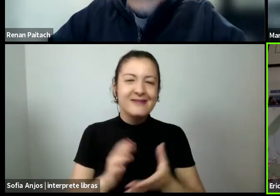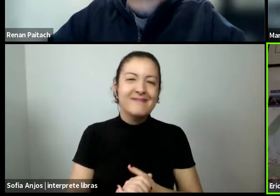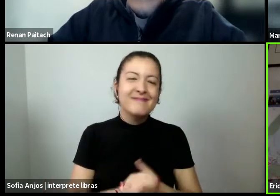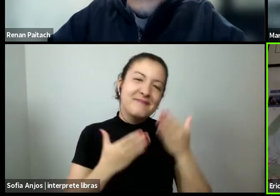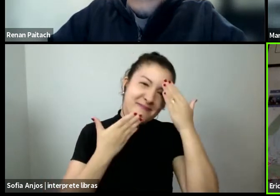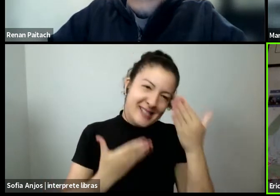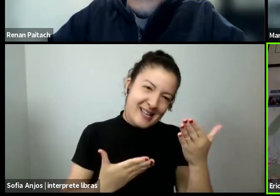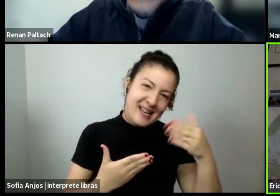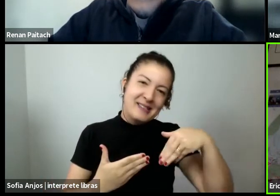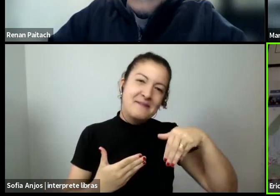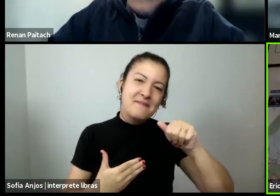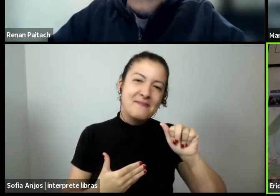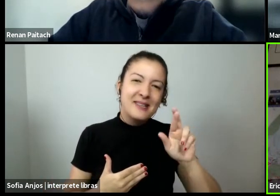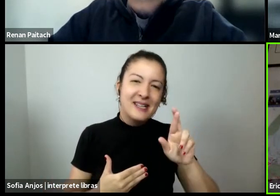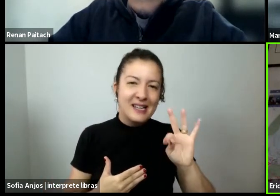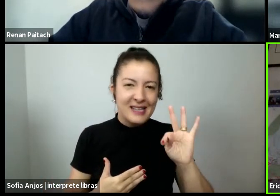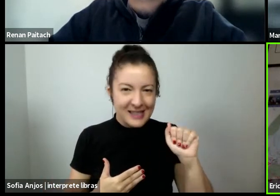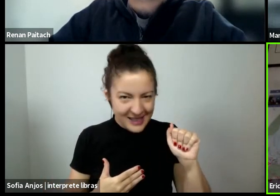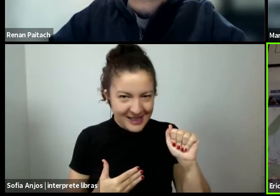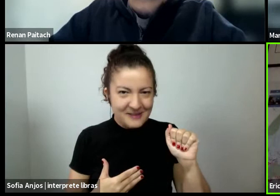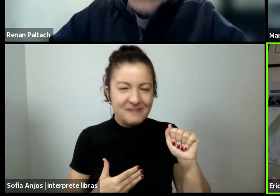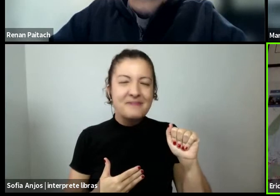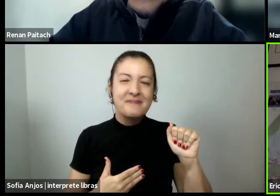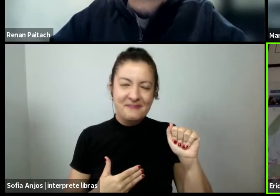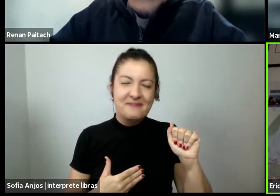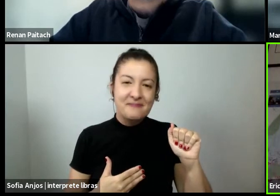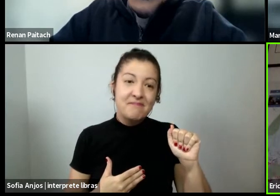you know, let's stay in touch.